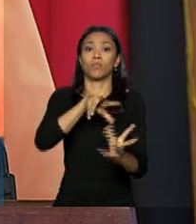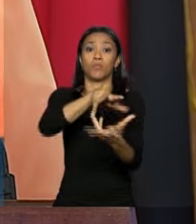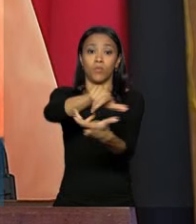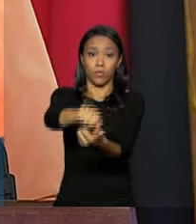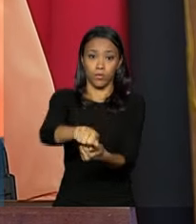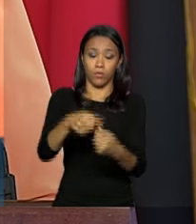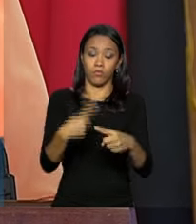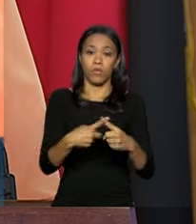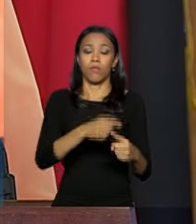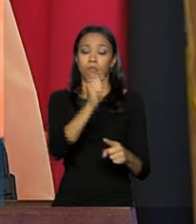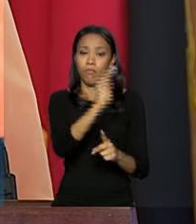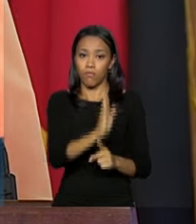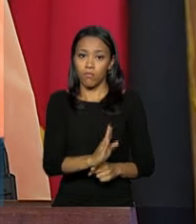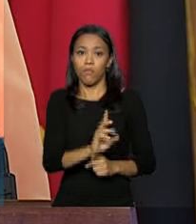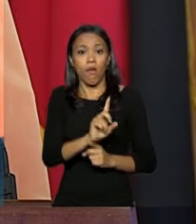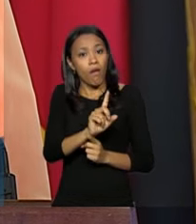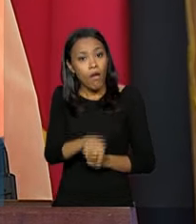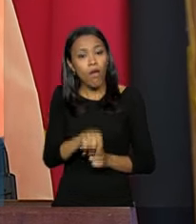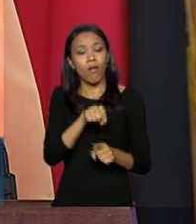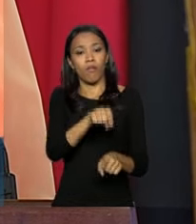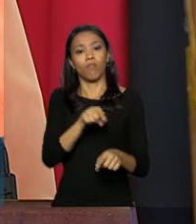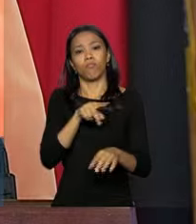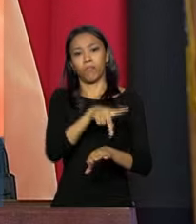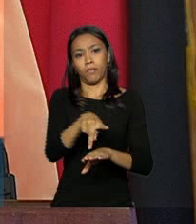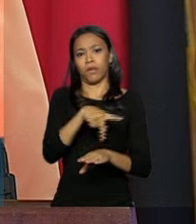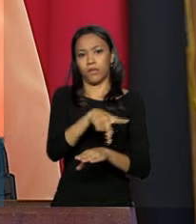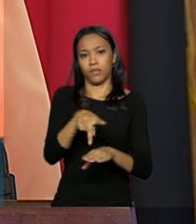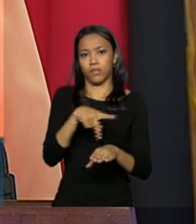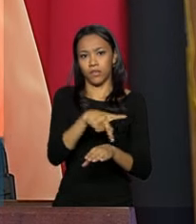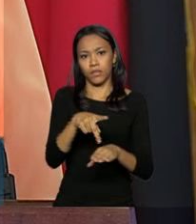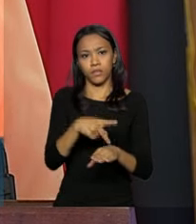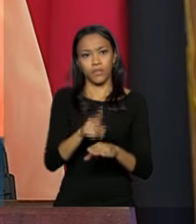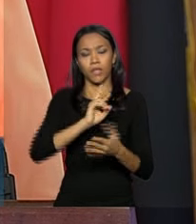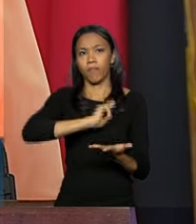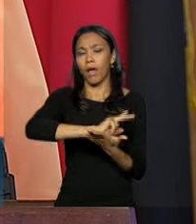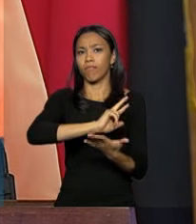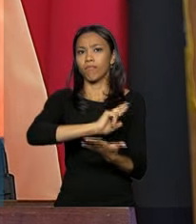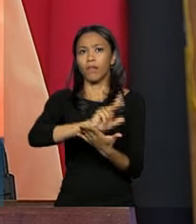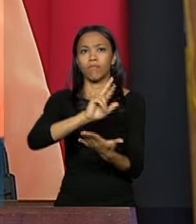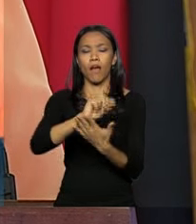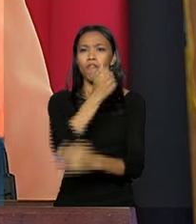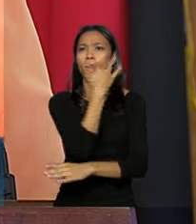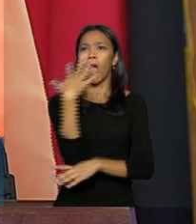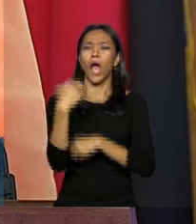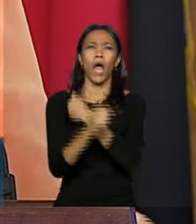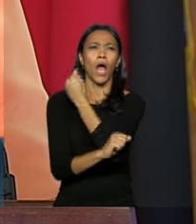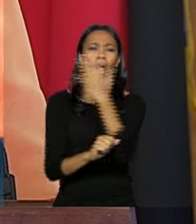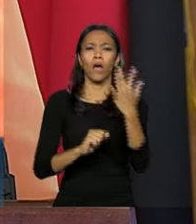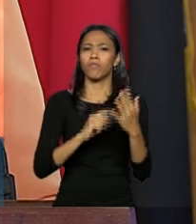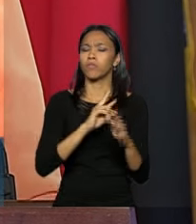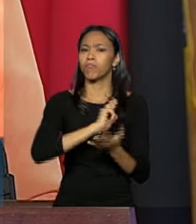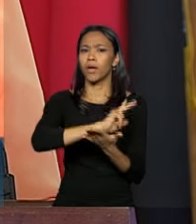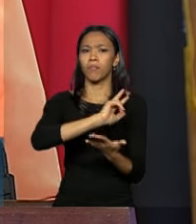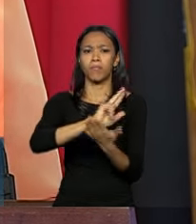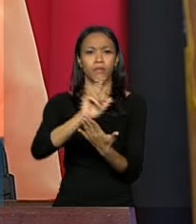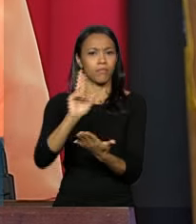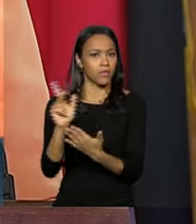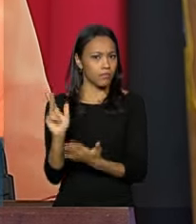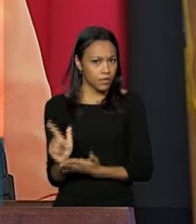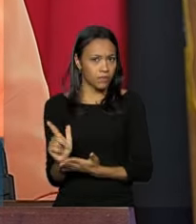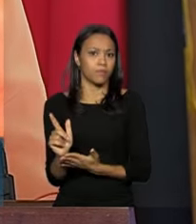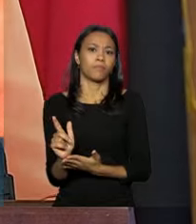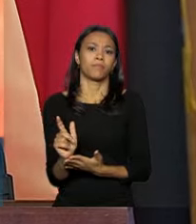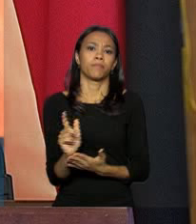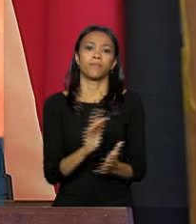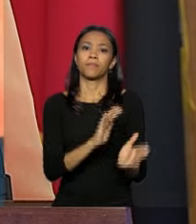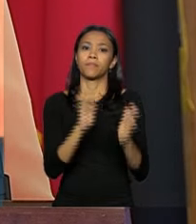o Brasil é o país da maior biodiversidade do mundo. Agricultura. Bom,